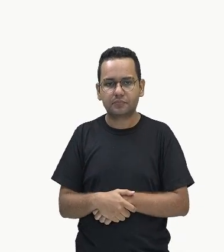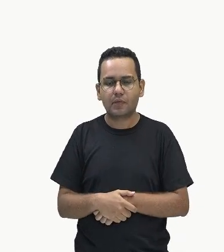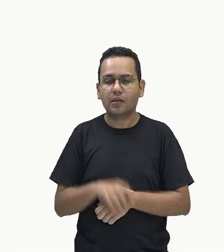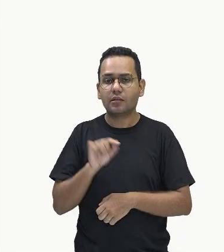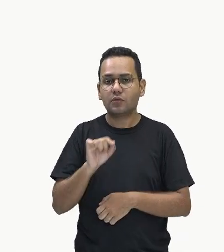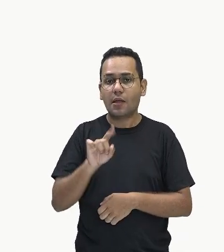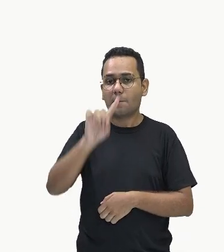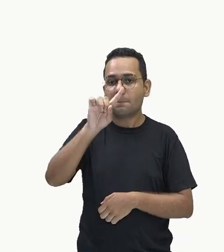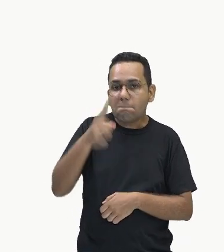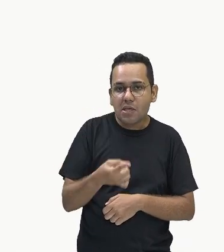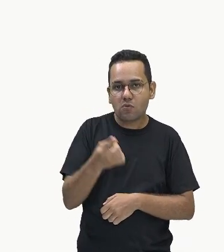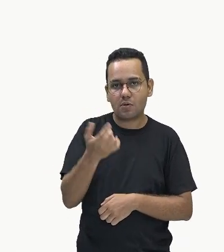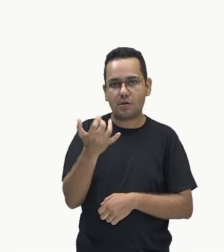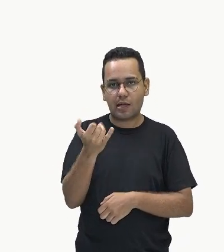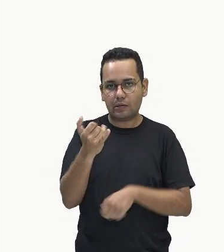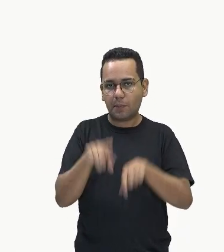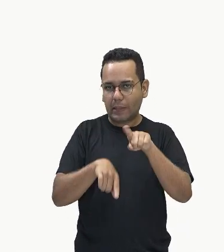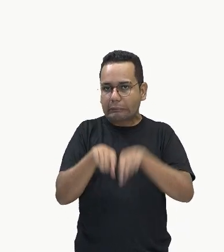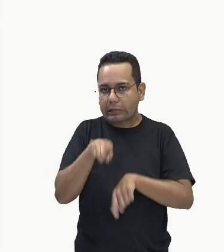canetas.